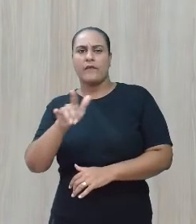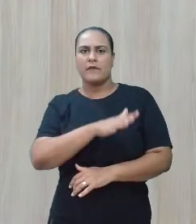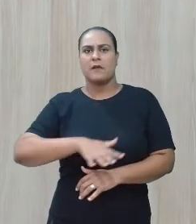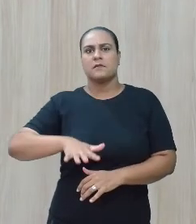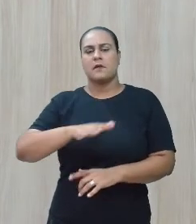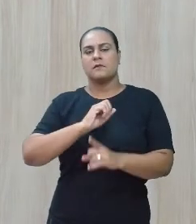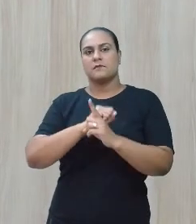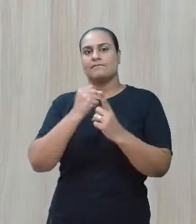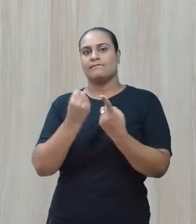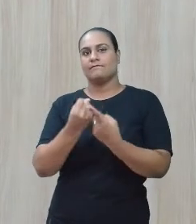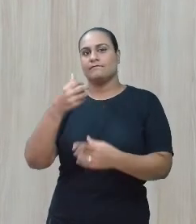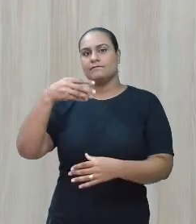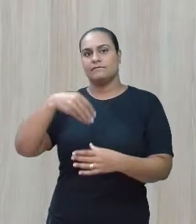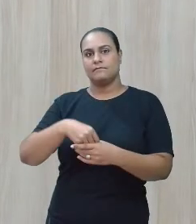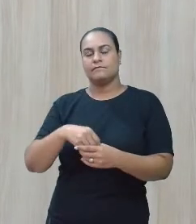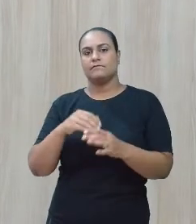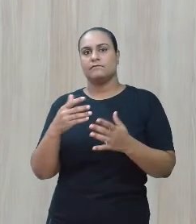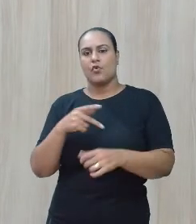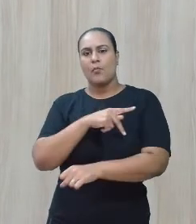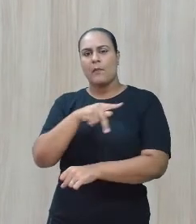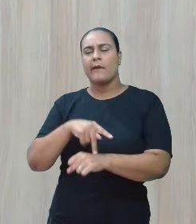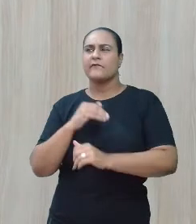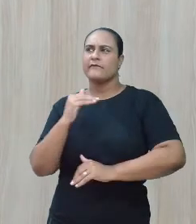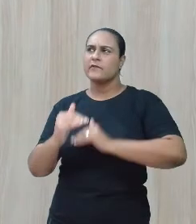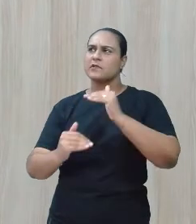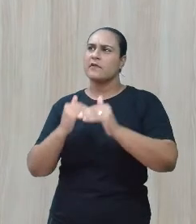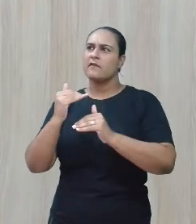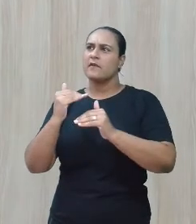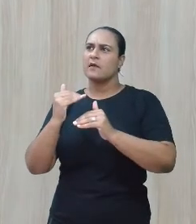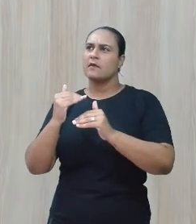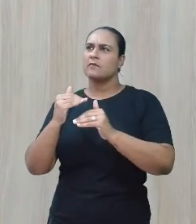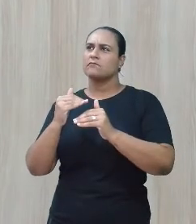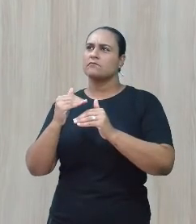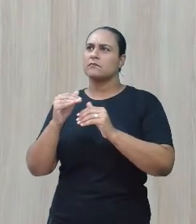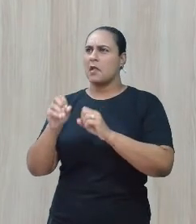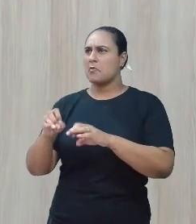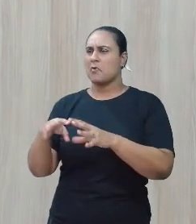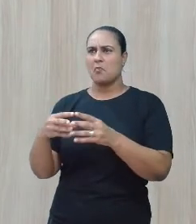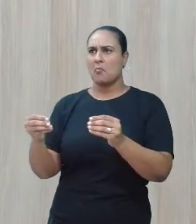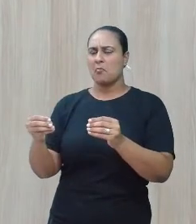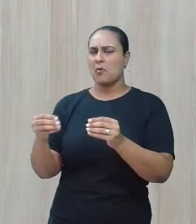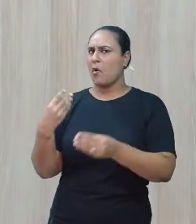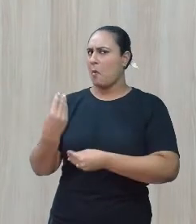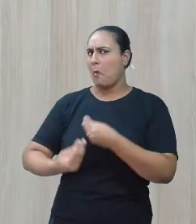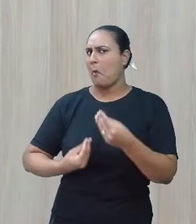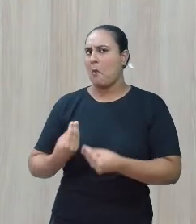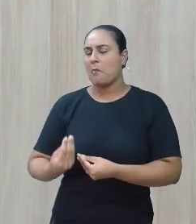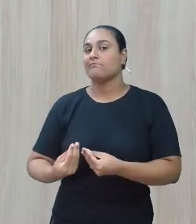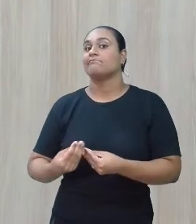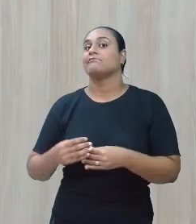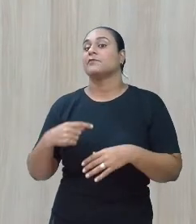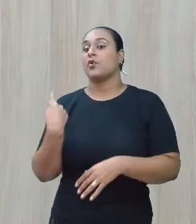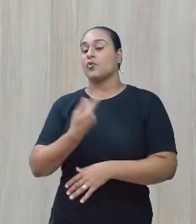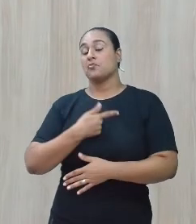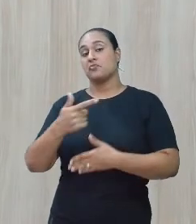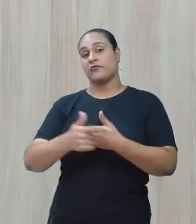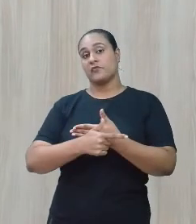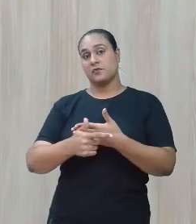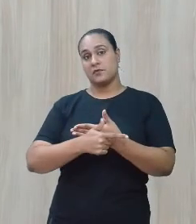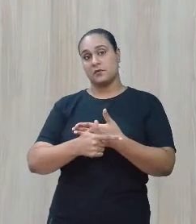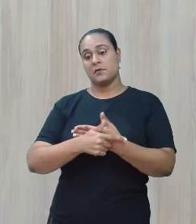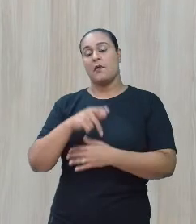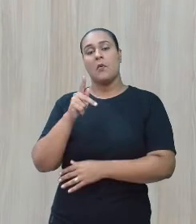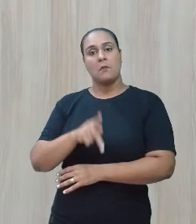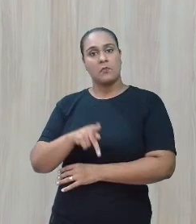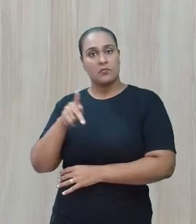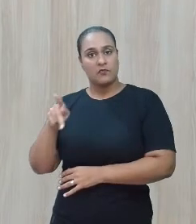Um país, ele não cresce sem educação. E aí nós estamos aqui fazendo um papel bem legal, não é? Professores